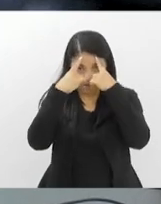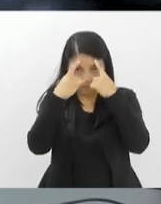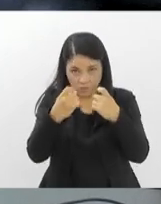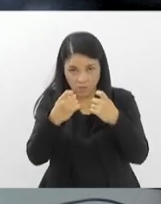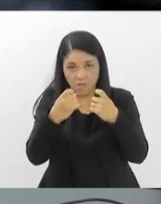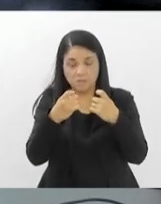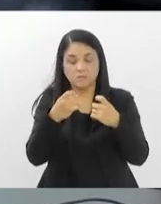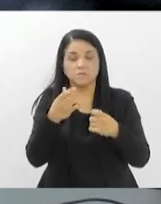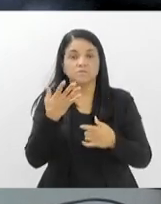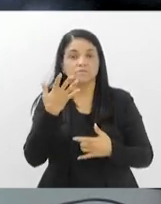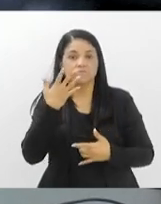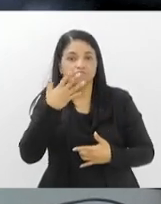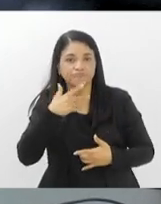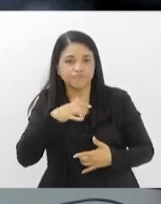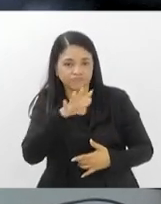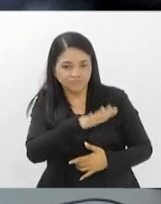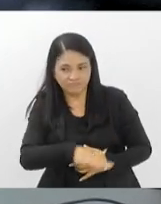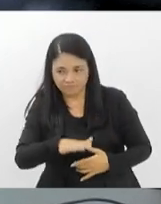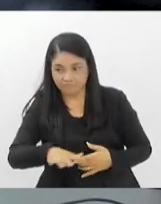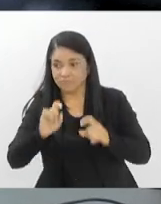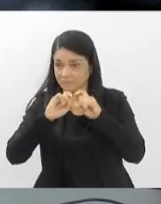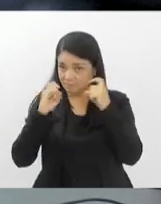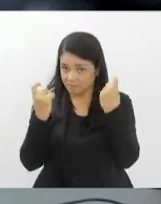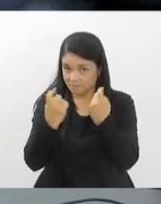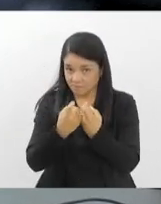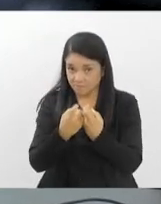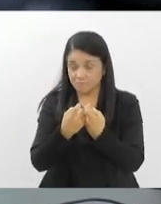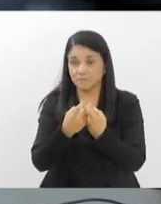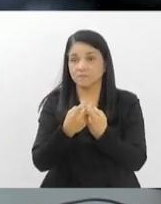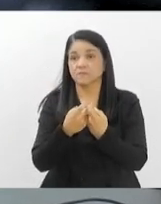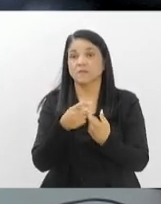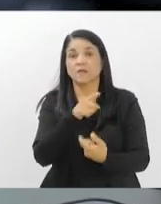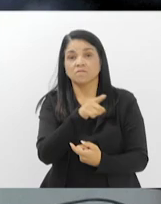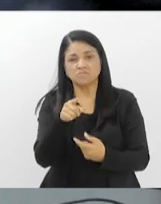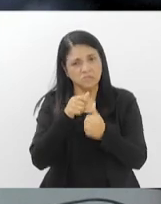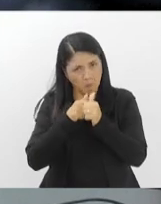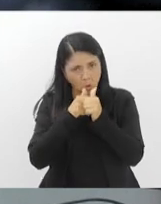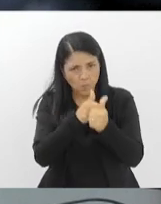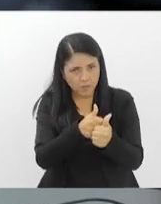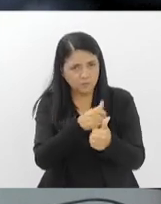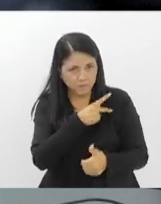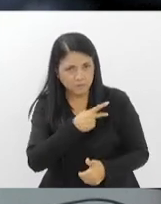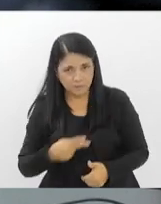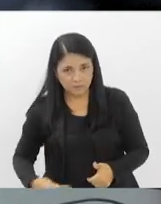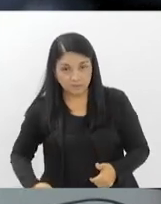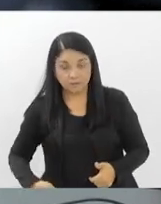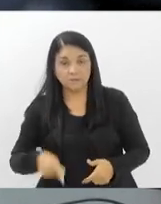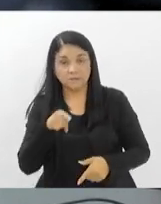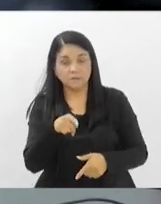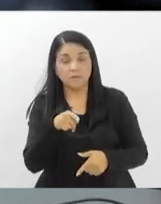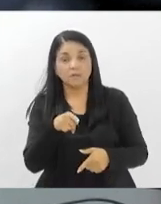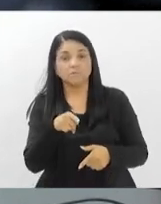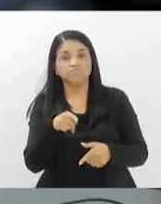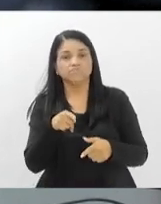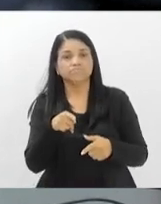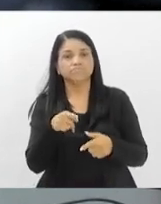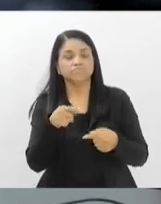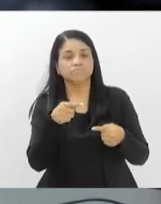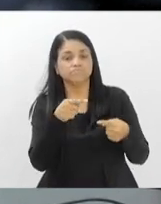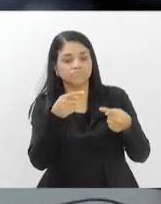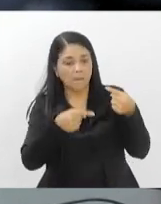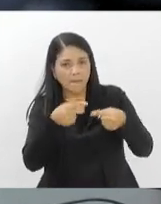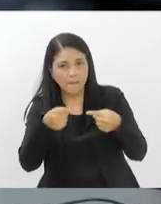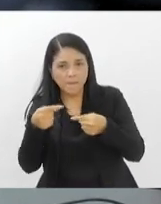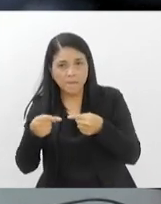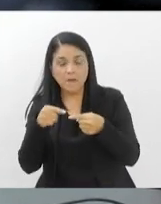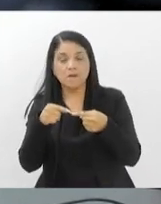caso da infância. A rede estadual agora, presidente, não sei se você nem está acompanhando, está fazendo uma grande abordagem em